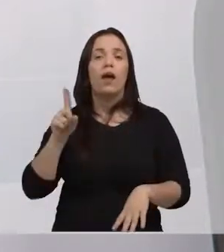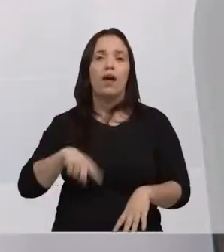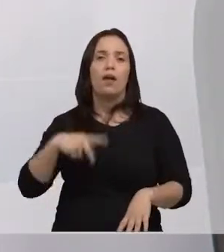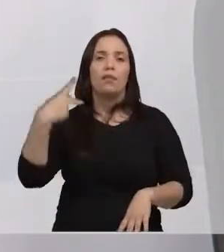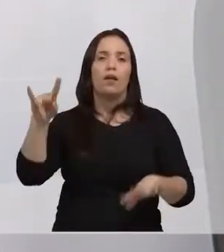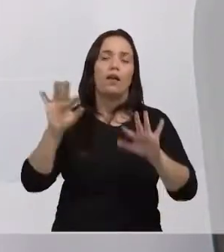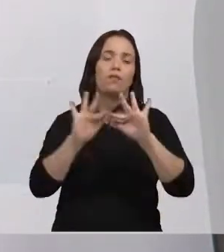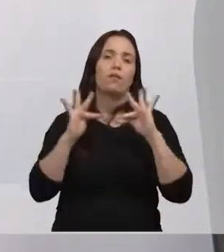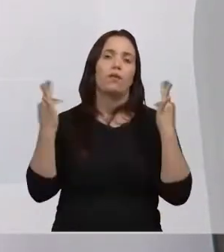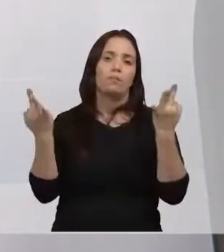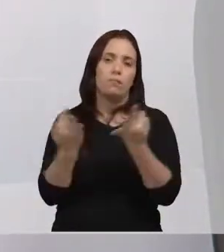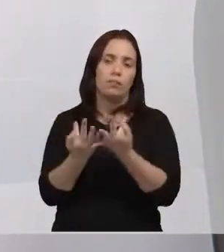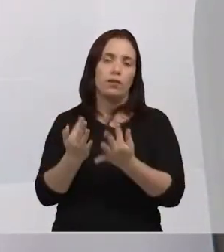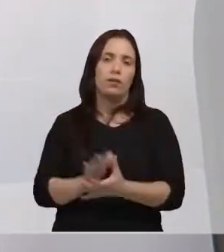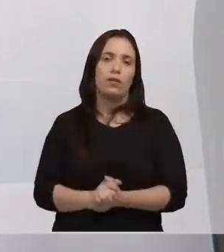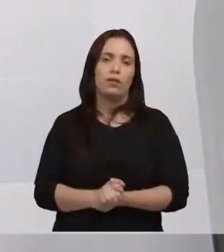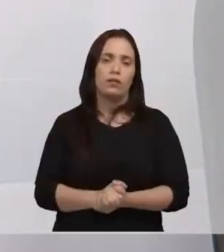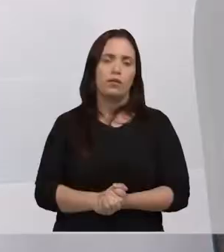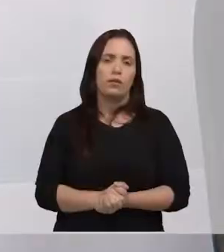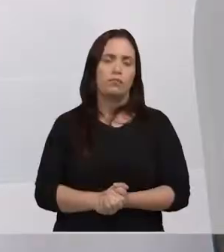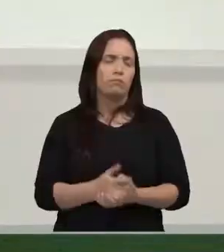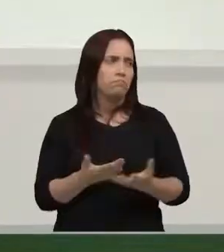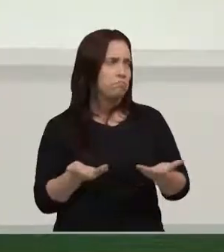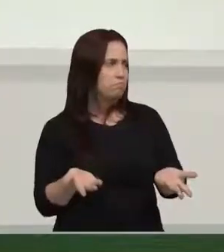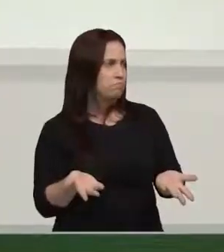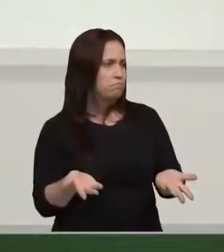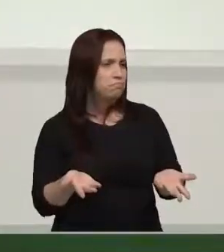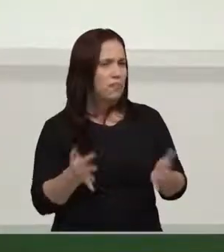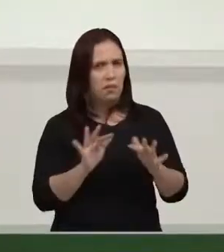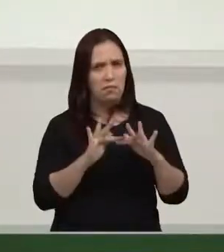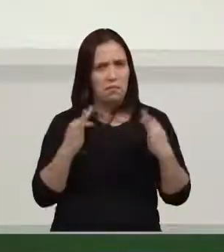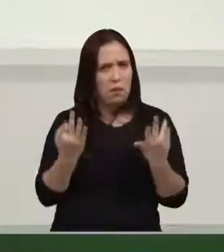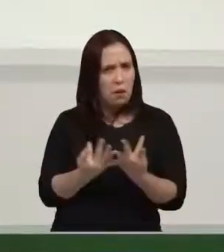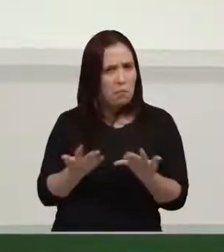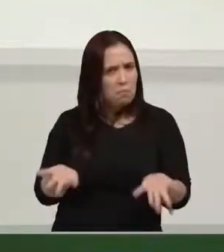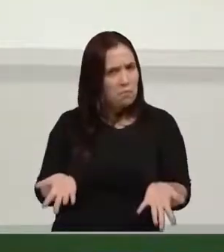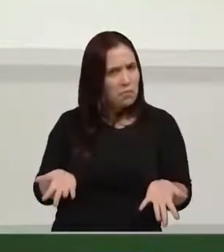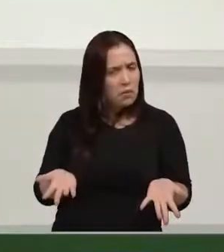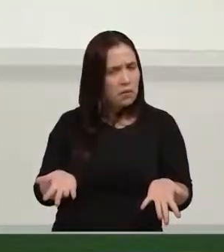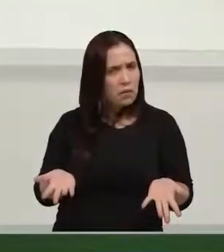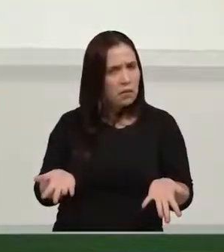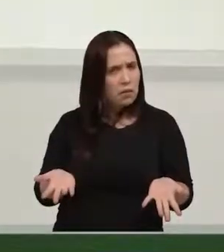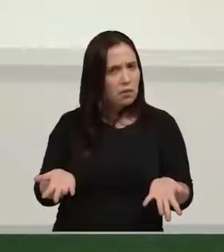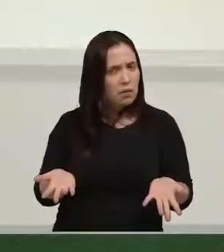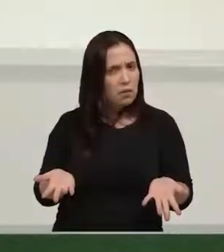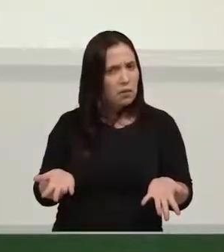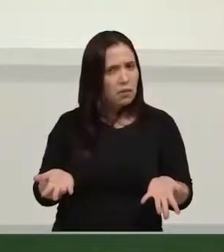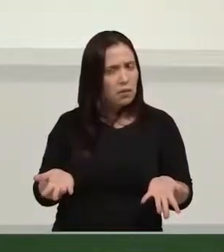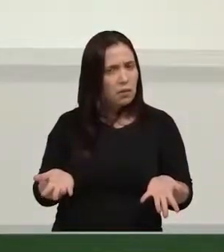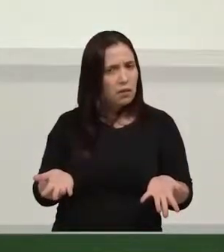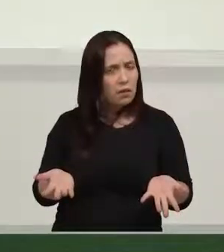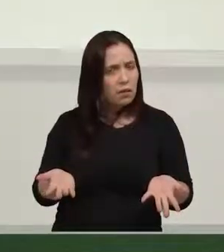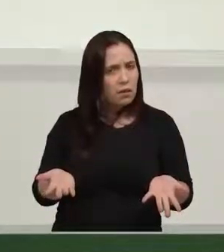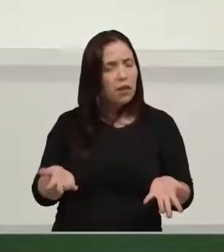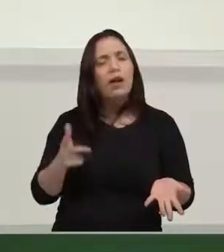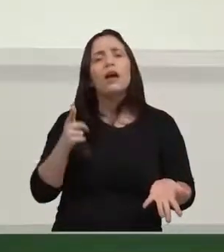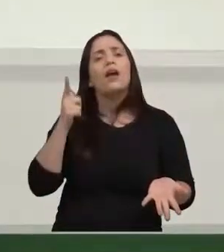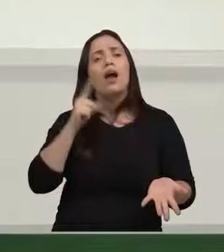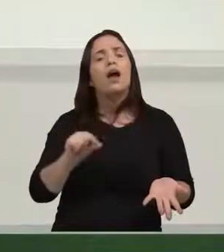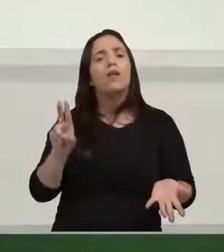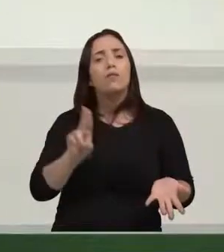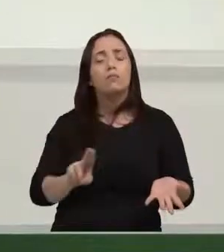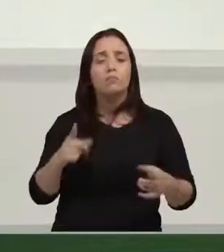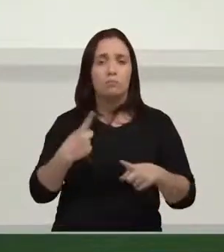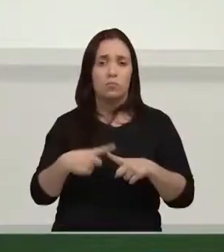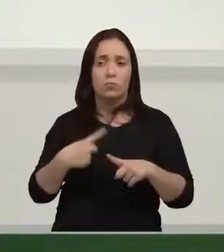né? Eu não sei não, Luiz. Mas você fala quem usaria isso aí? Que a